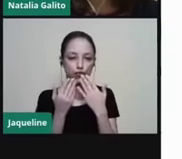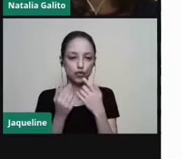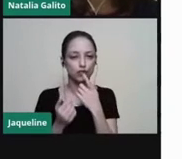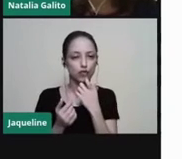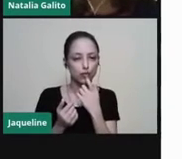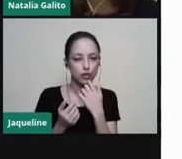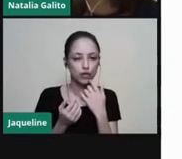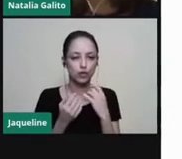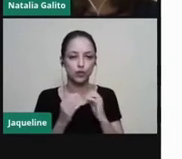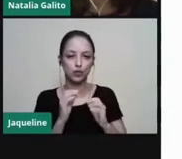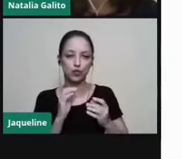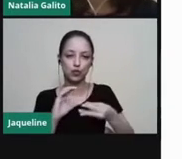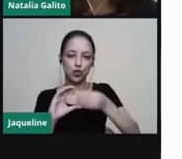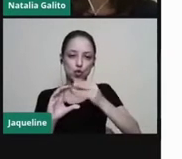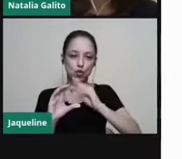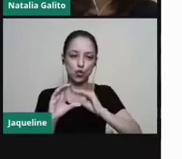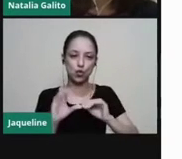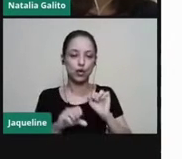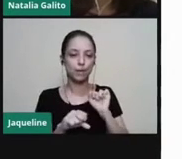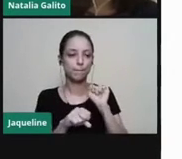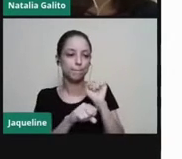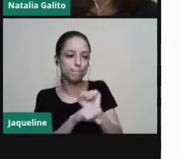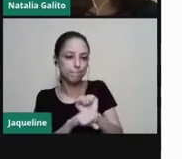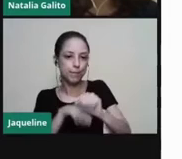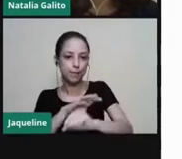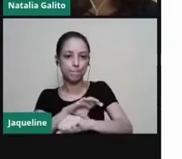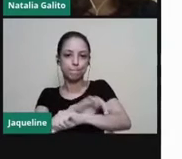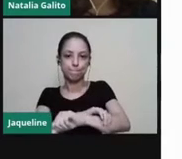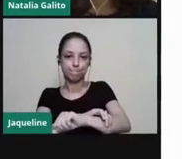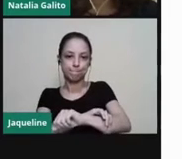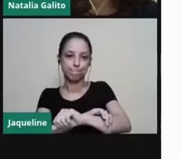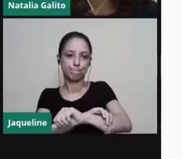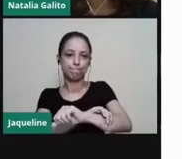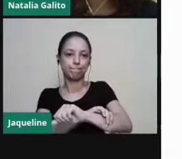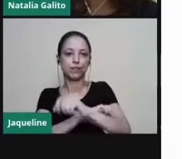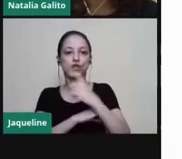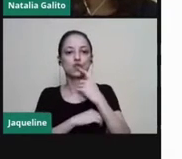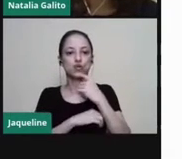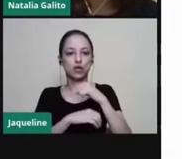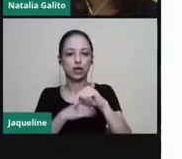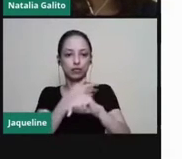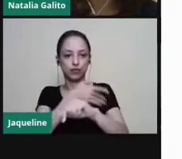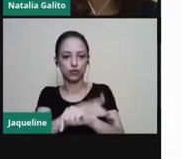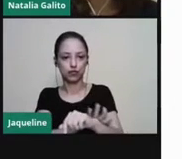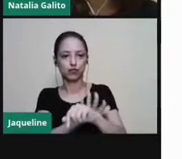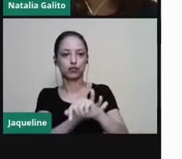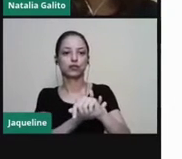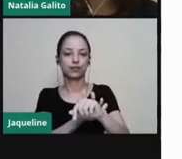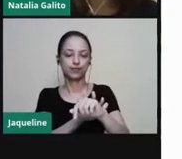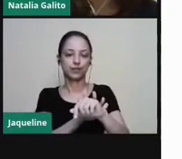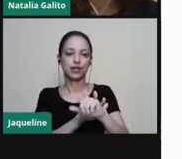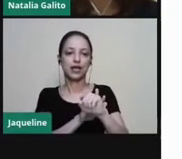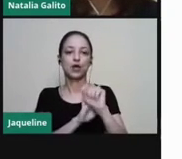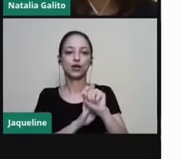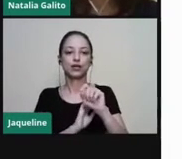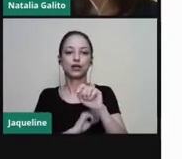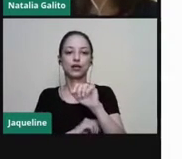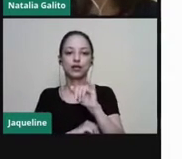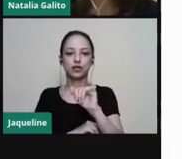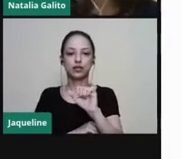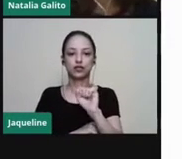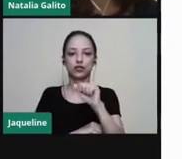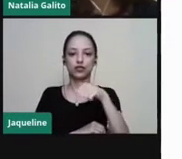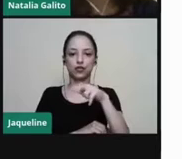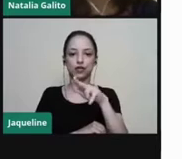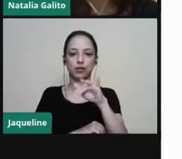bloquear o sangue completamente, tanto arterial quanto venoso, então a gente gera uma isquemia transitória na região do antebraço, tá?